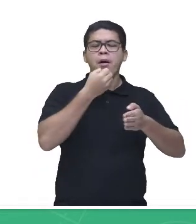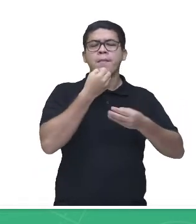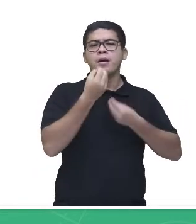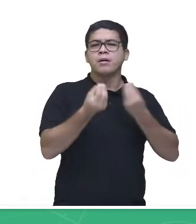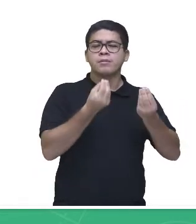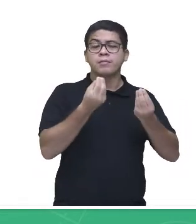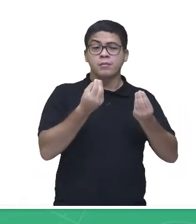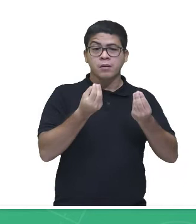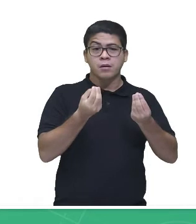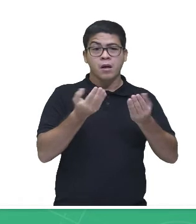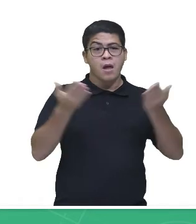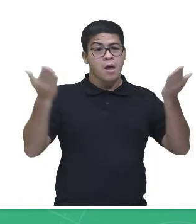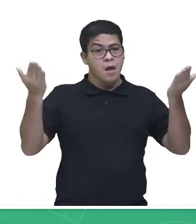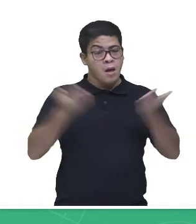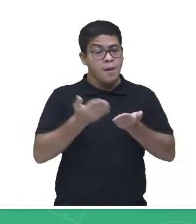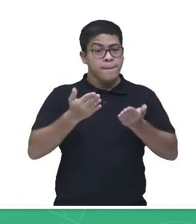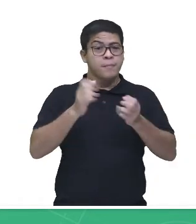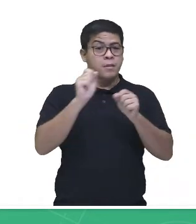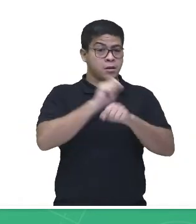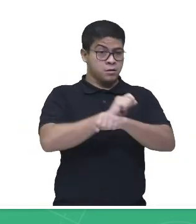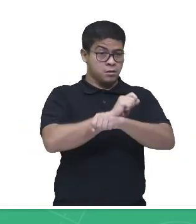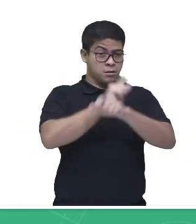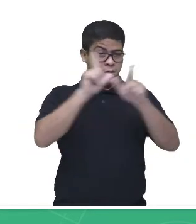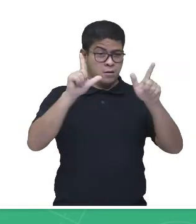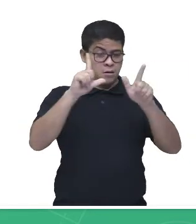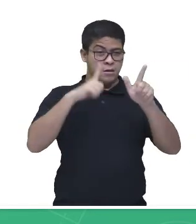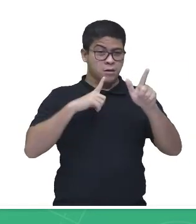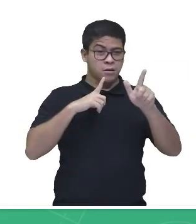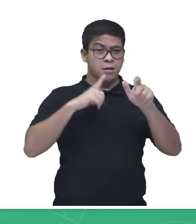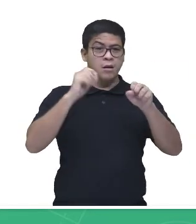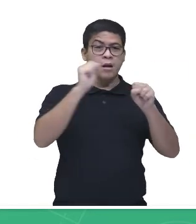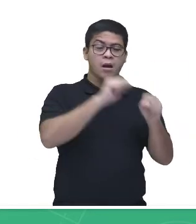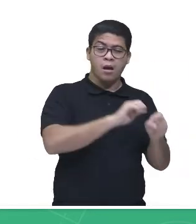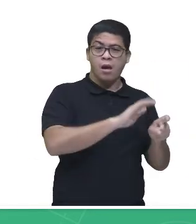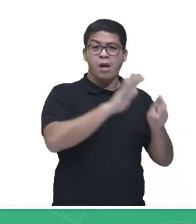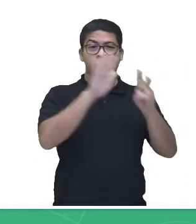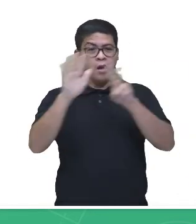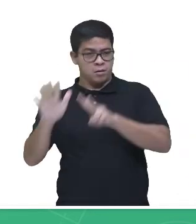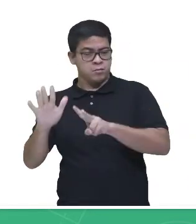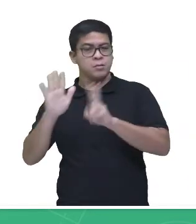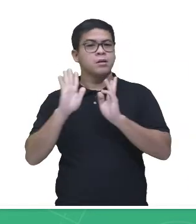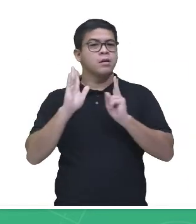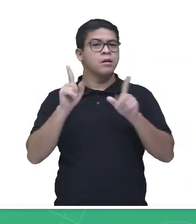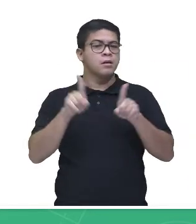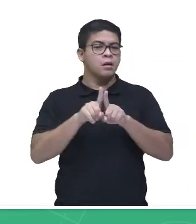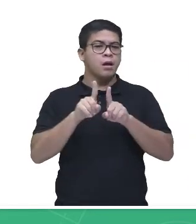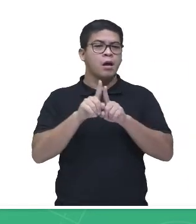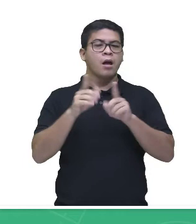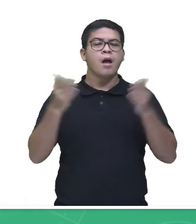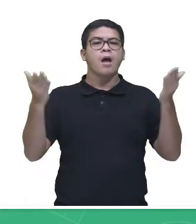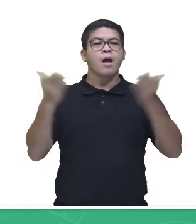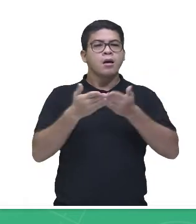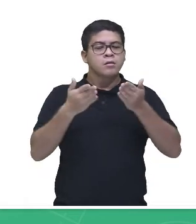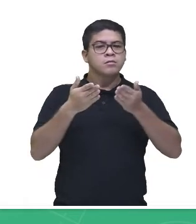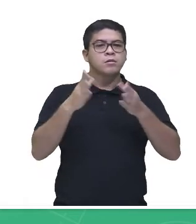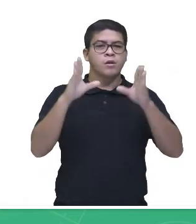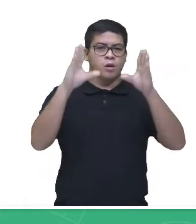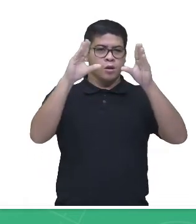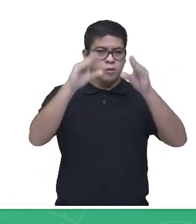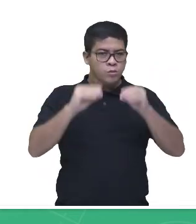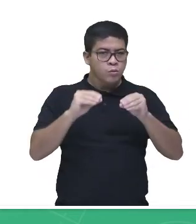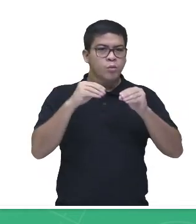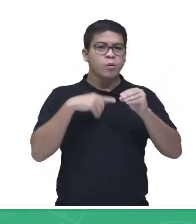eles? Esta manhã, esta semana também, claro. Esta noite, esta tarde, este